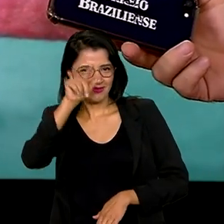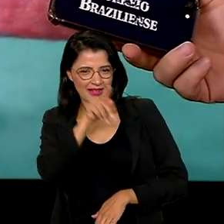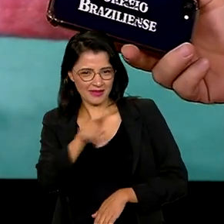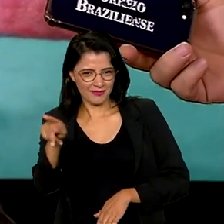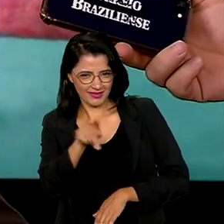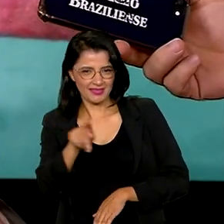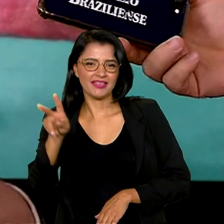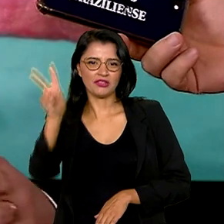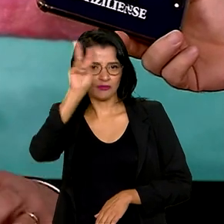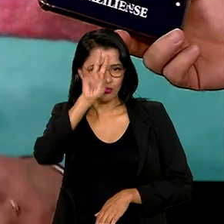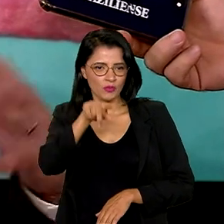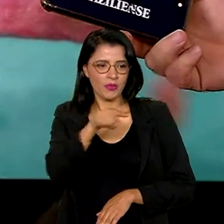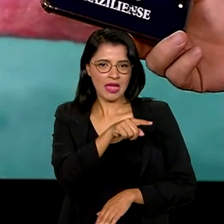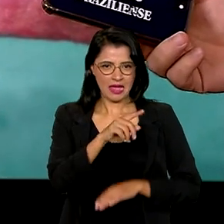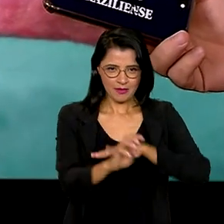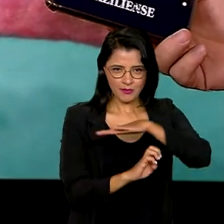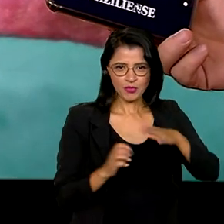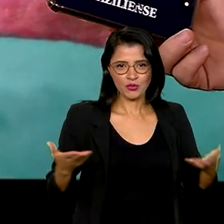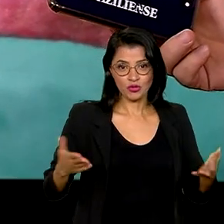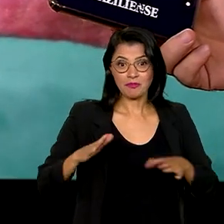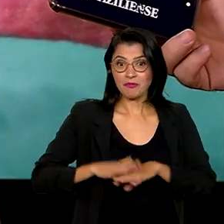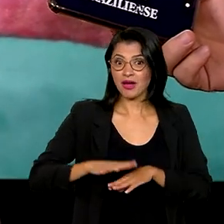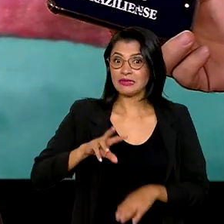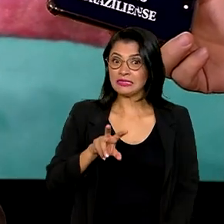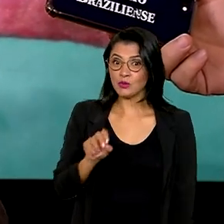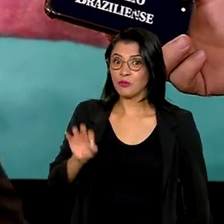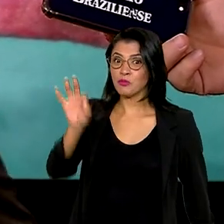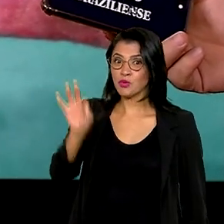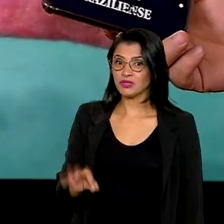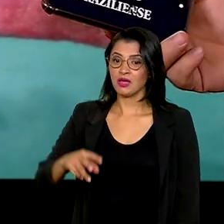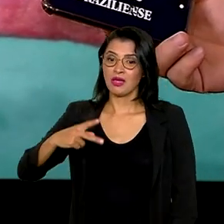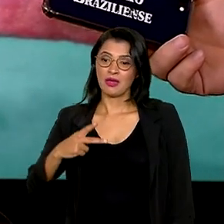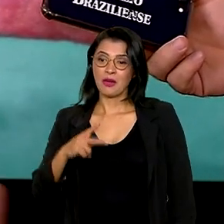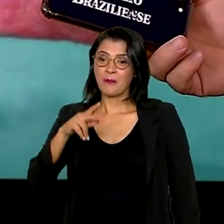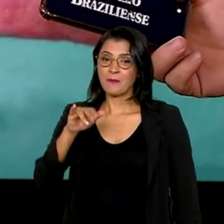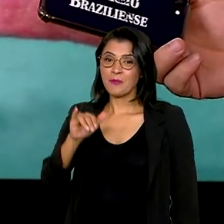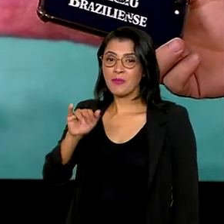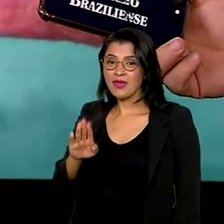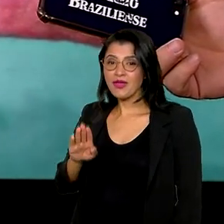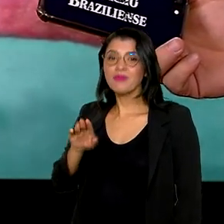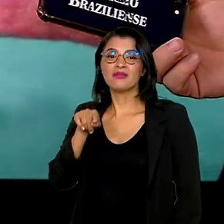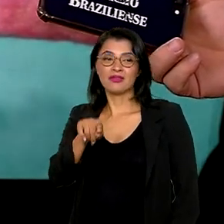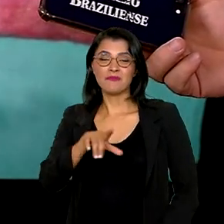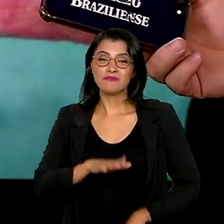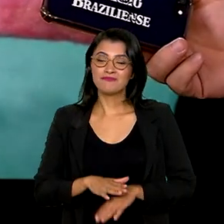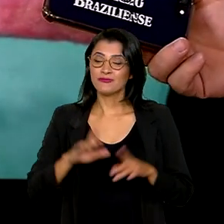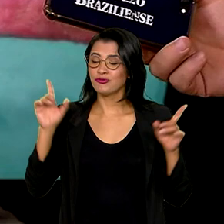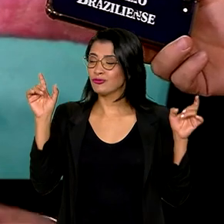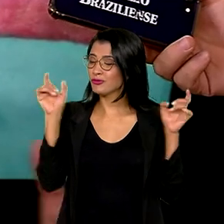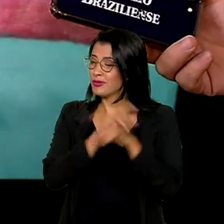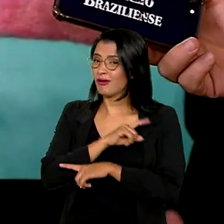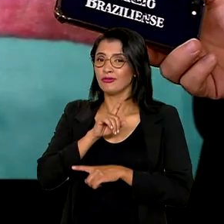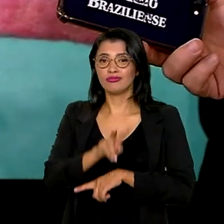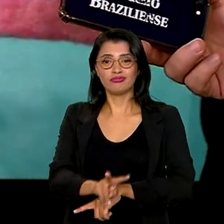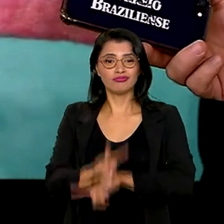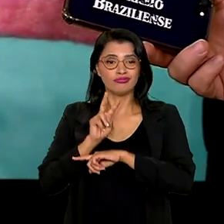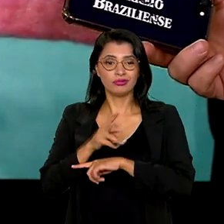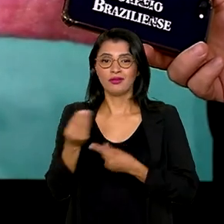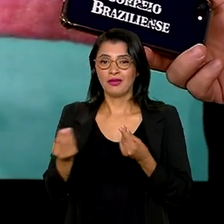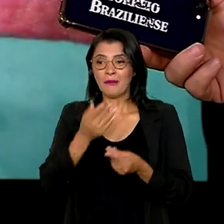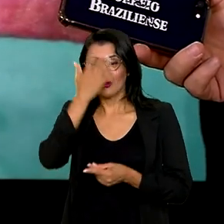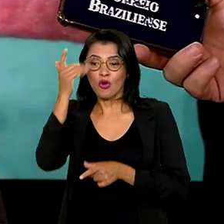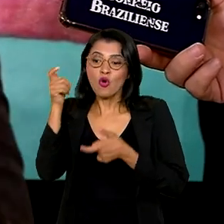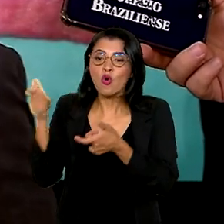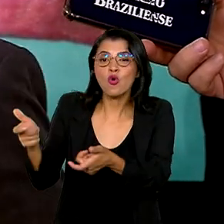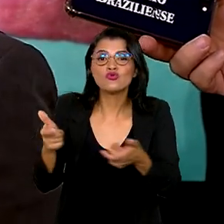empresas hoje tem mais de 50% do PIB que elas têm muita dificuldade para financiamento que as pessoas não têm aonde recorrer